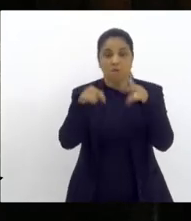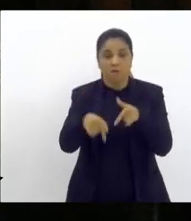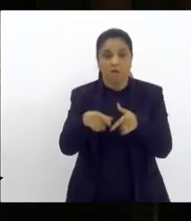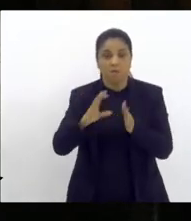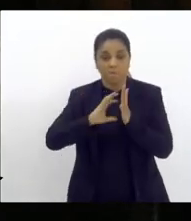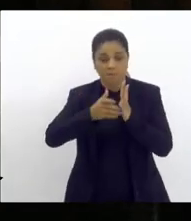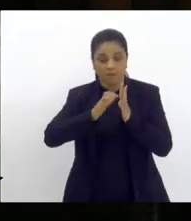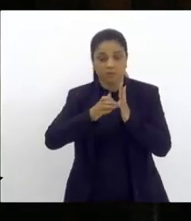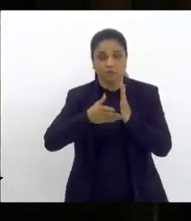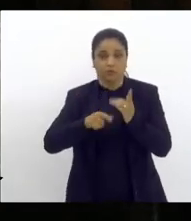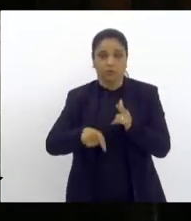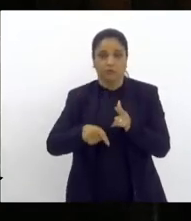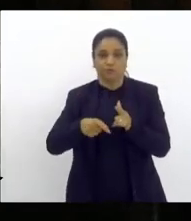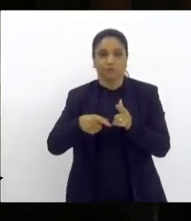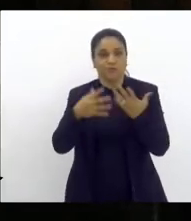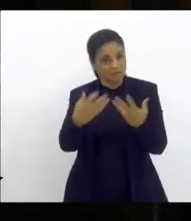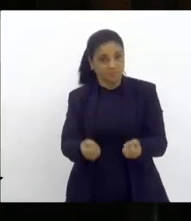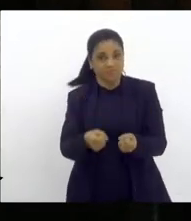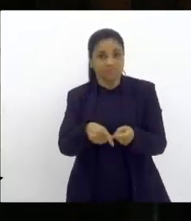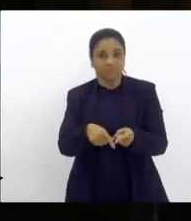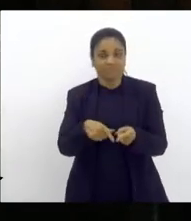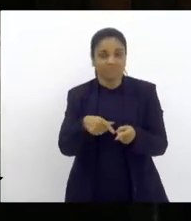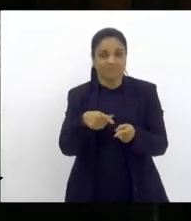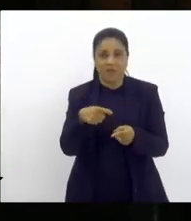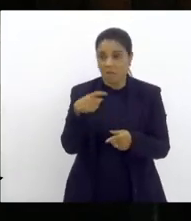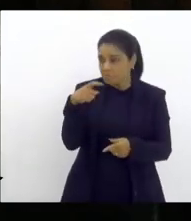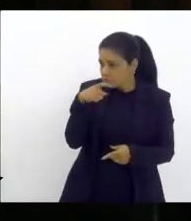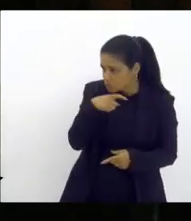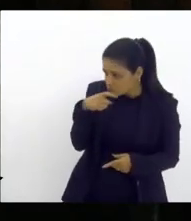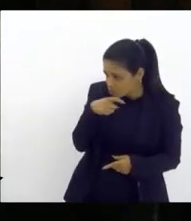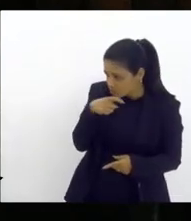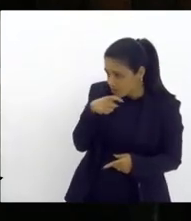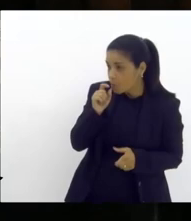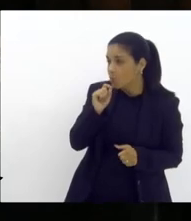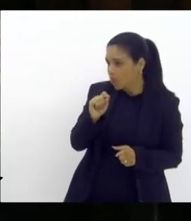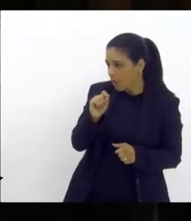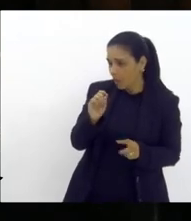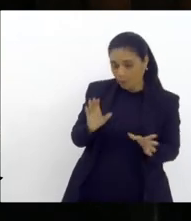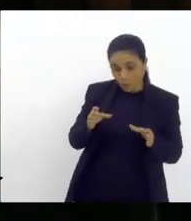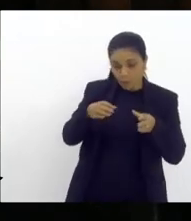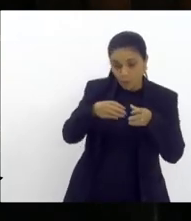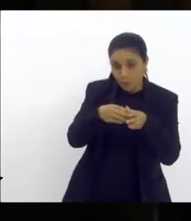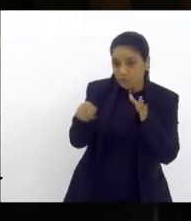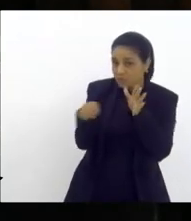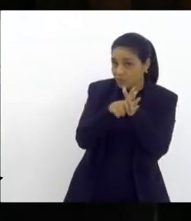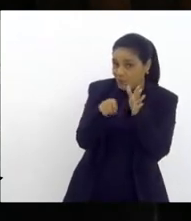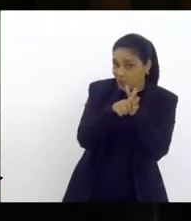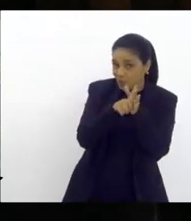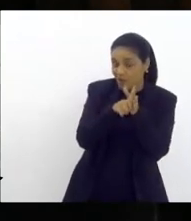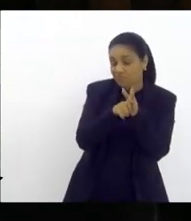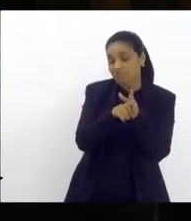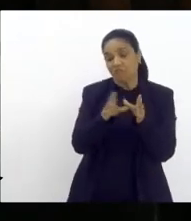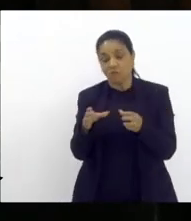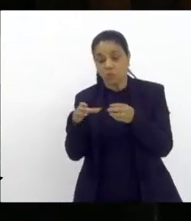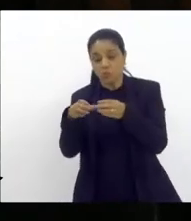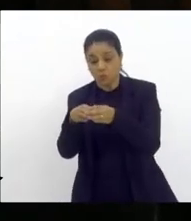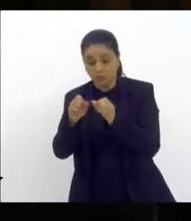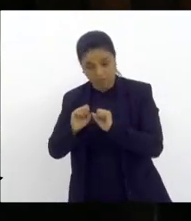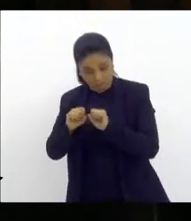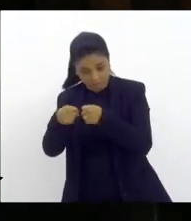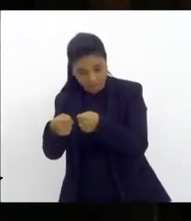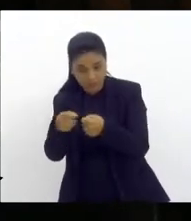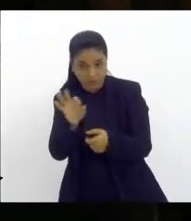são ou estão mentindo são a bancada da droga existe a bancada de quem defende a polícia